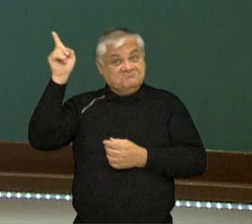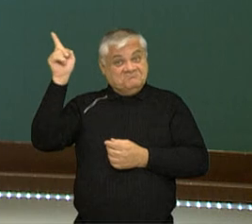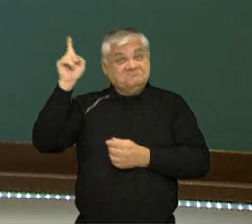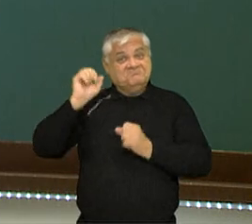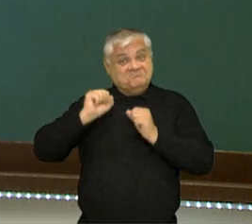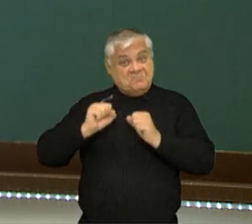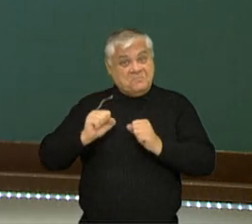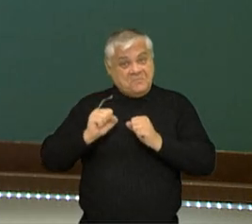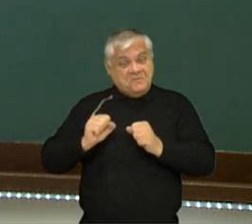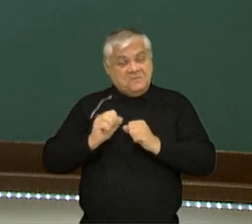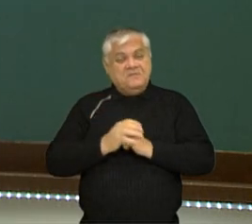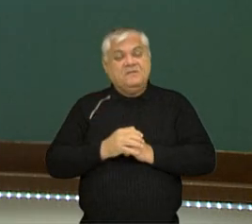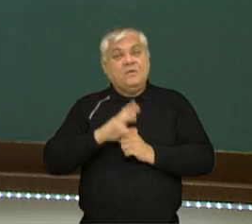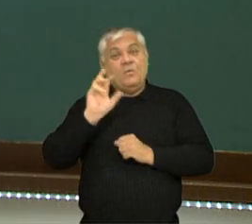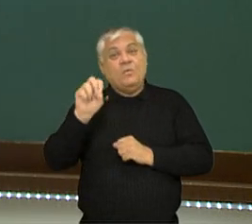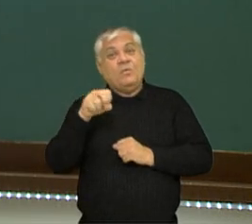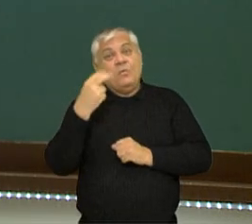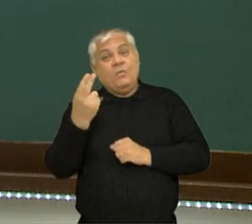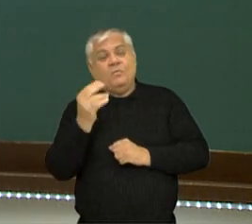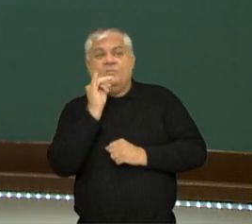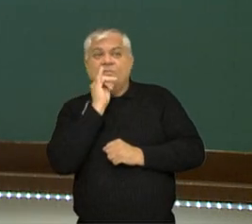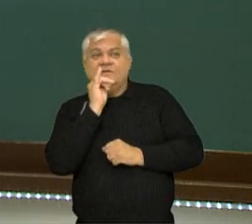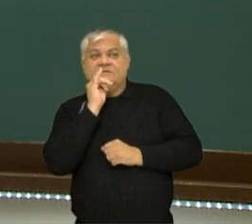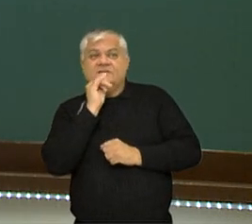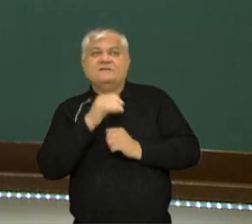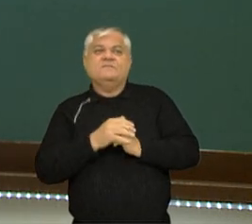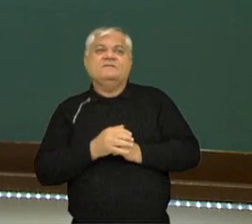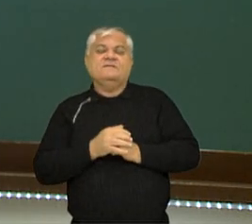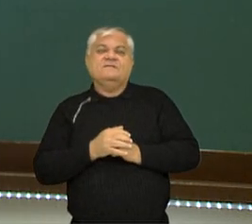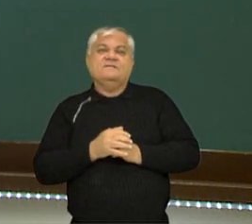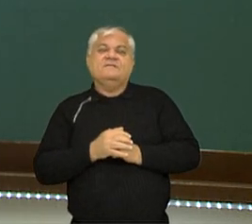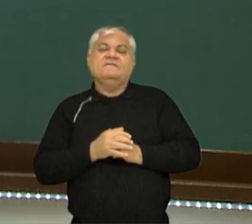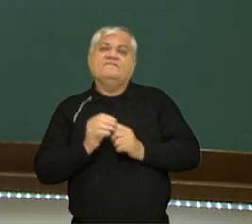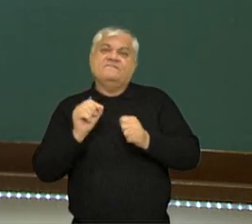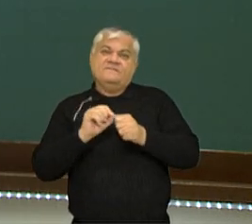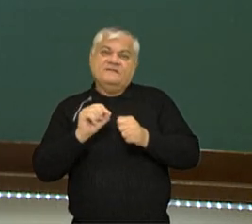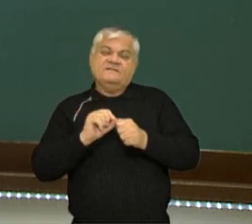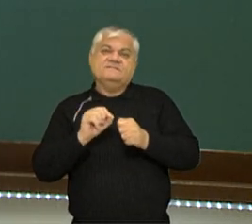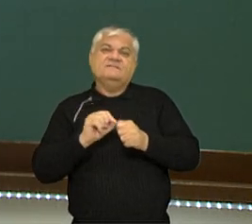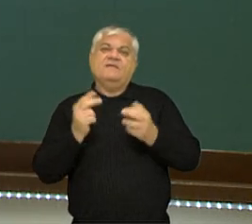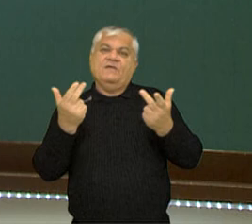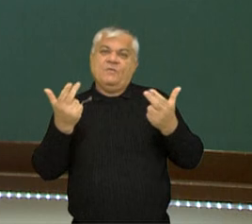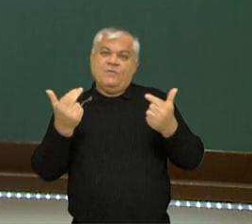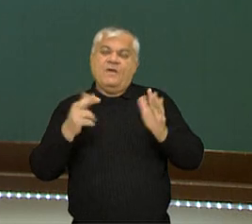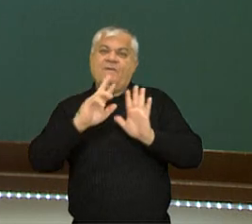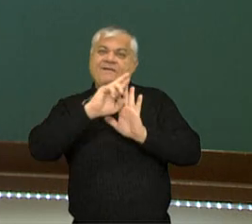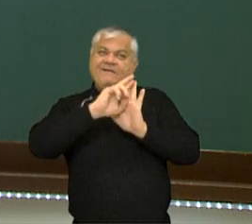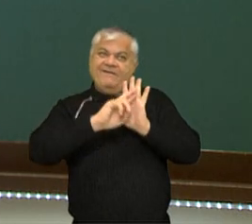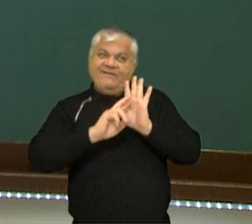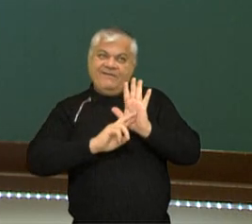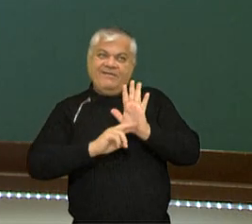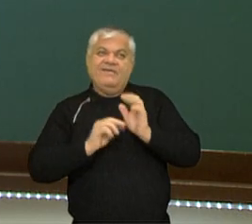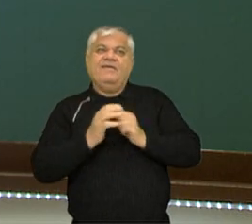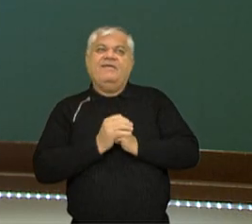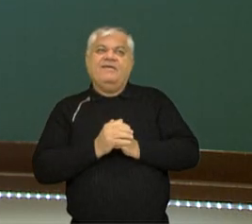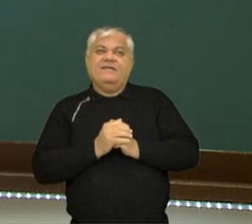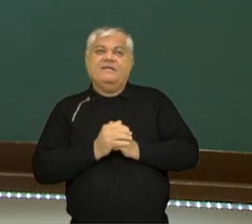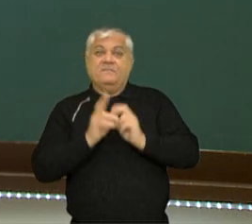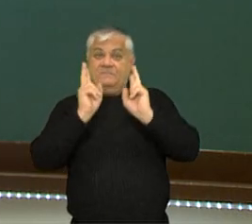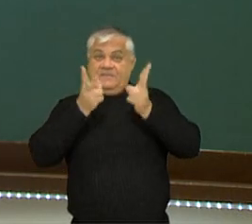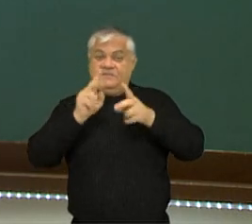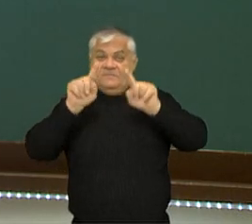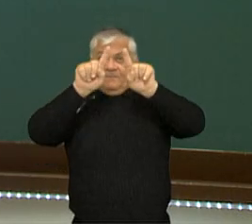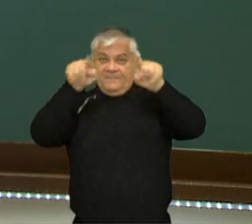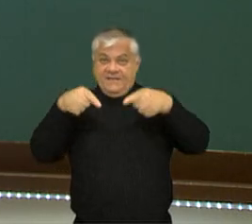divisão que eu fiz aqui ou eu poderia, basicamente, aplicar a regra, que é conservar